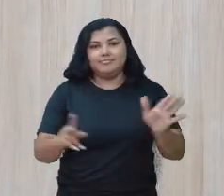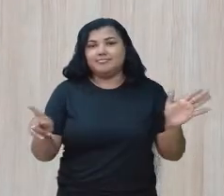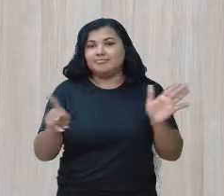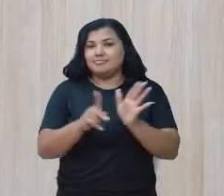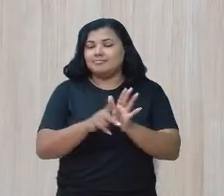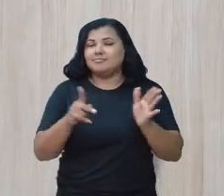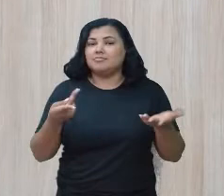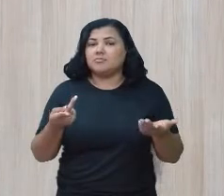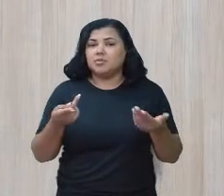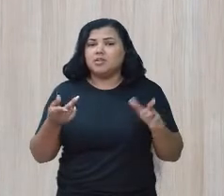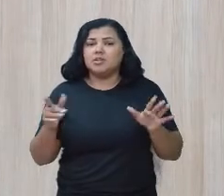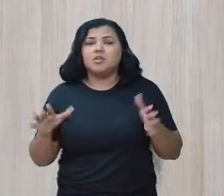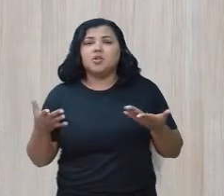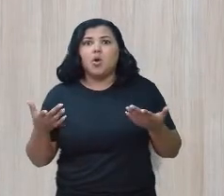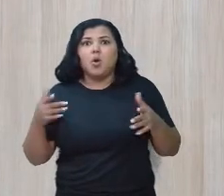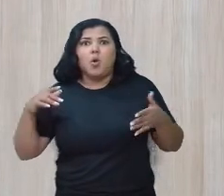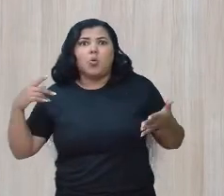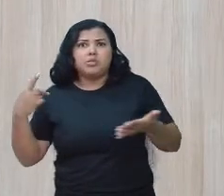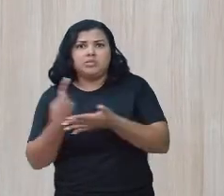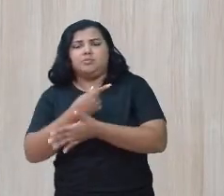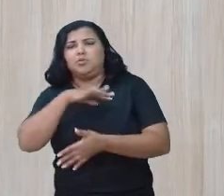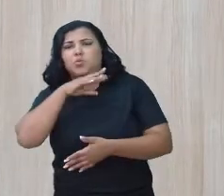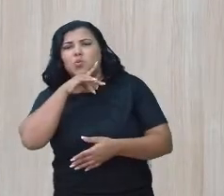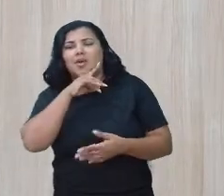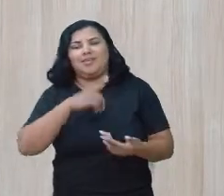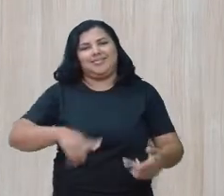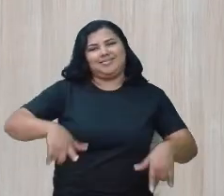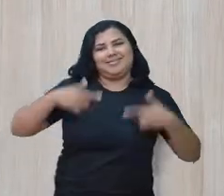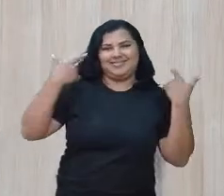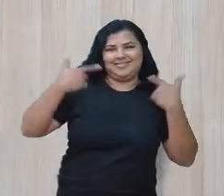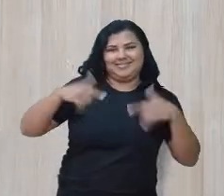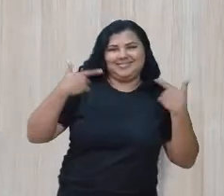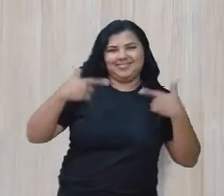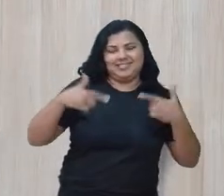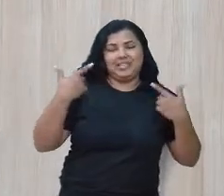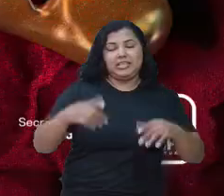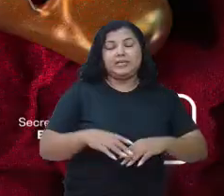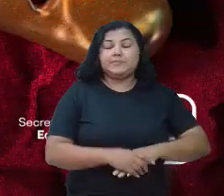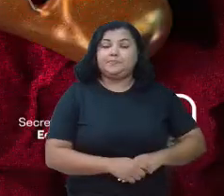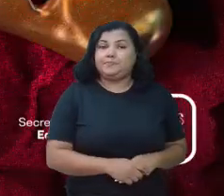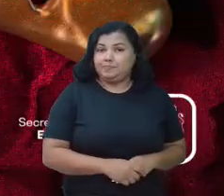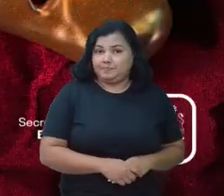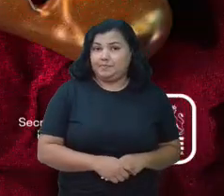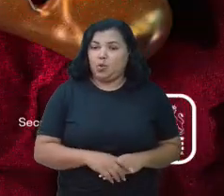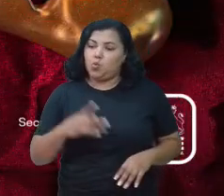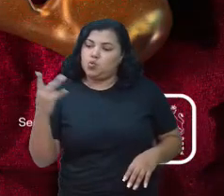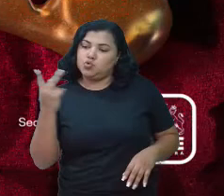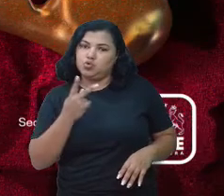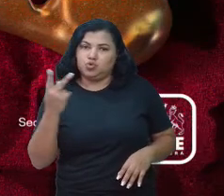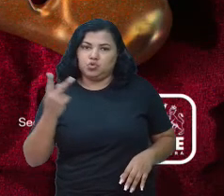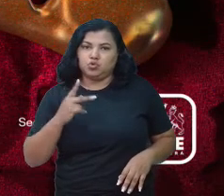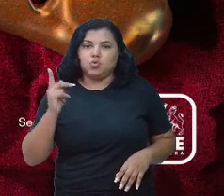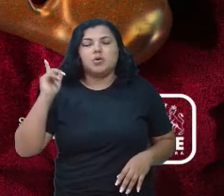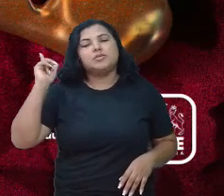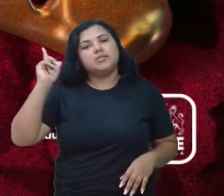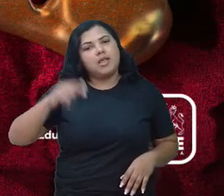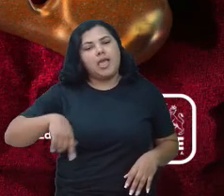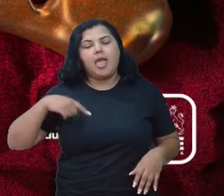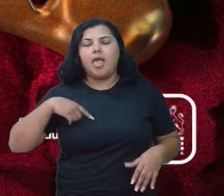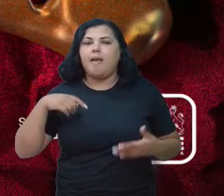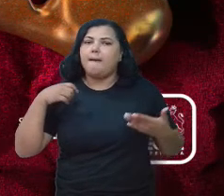da tragédia e da comédia. A tragédia e a comédia são os dois